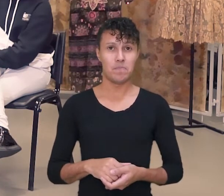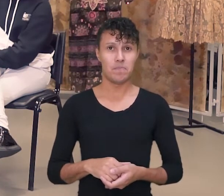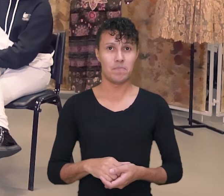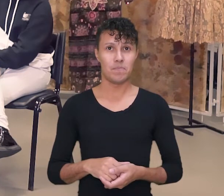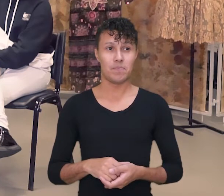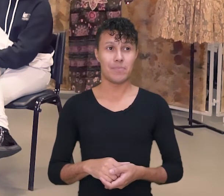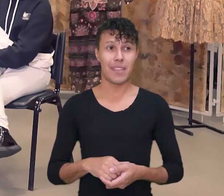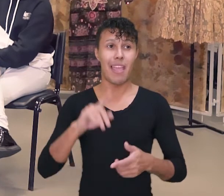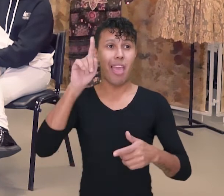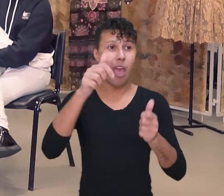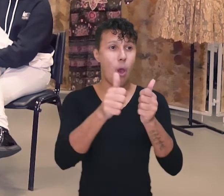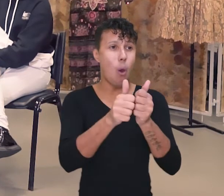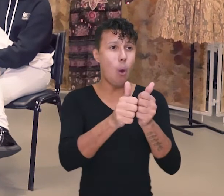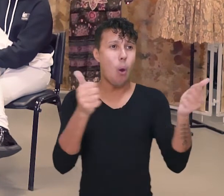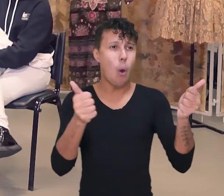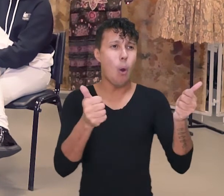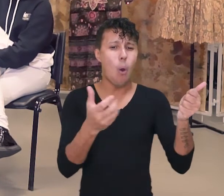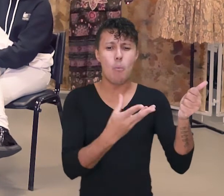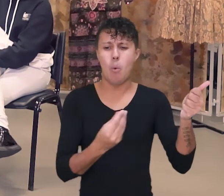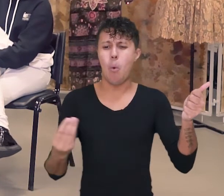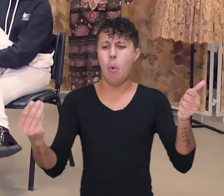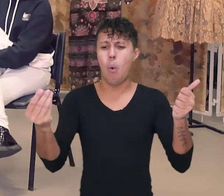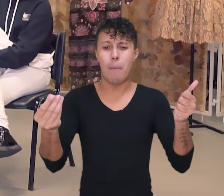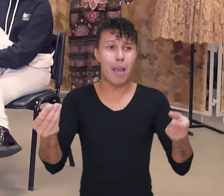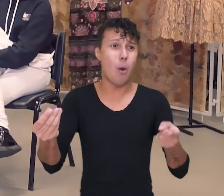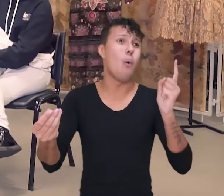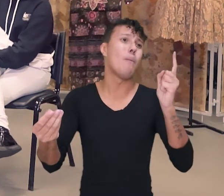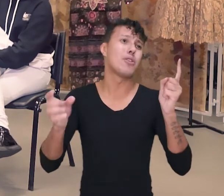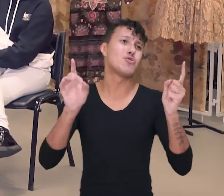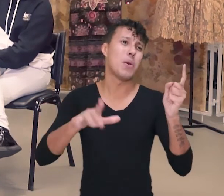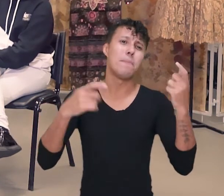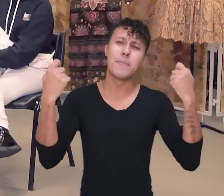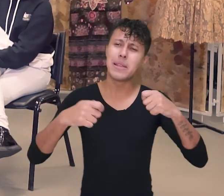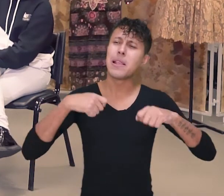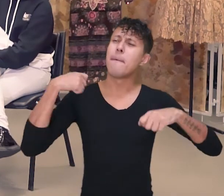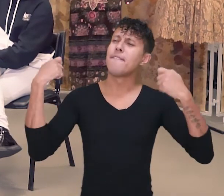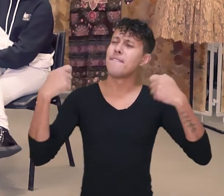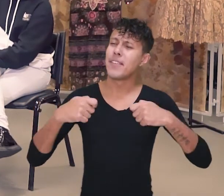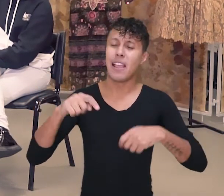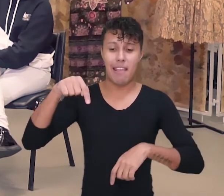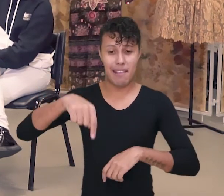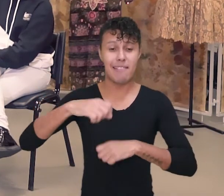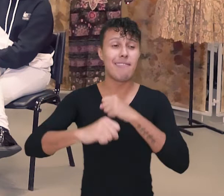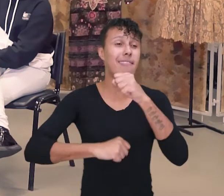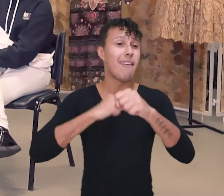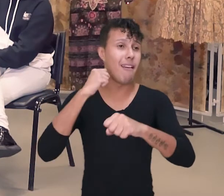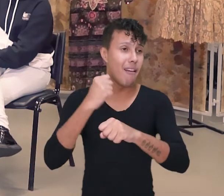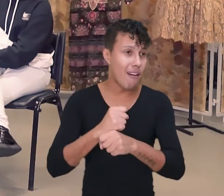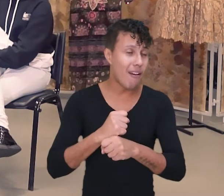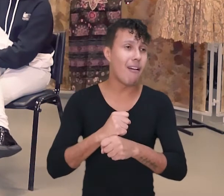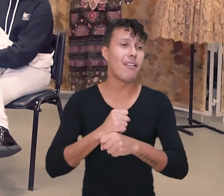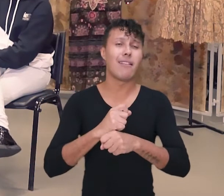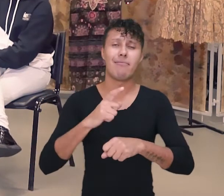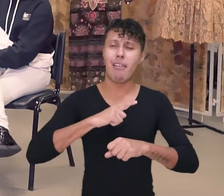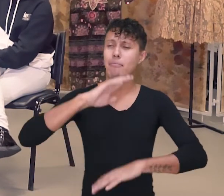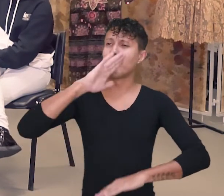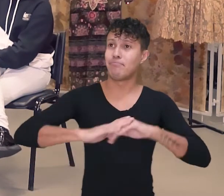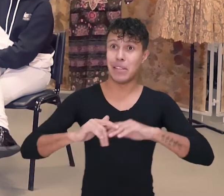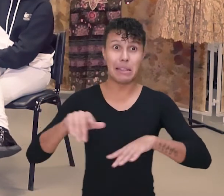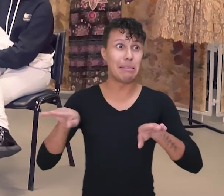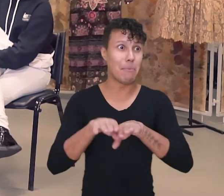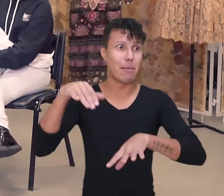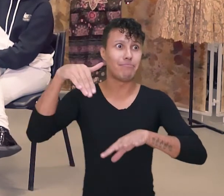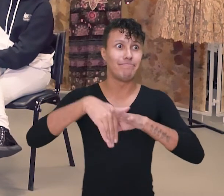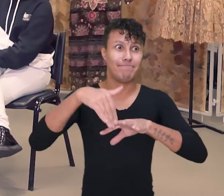é uma ruptura. Uma das muitas que ainda precisamos fazer. Ainda esse ano, ainda... Uhum. Né, nesse ano